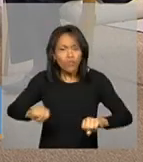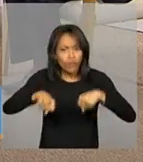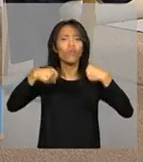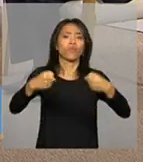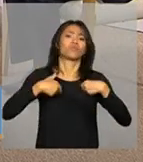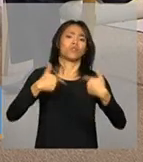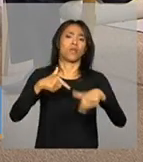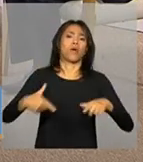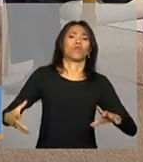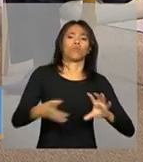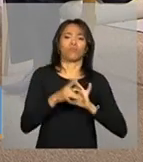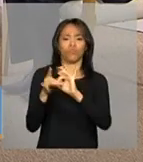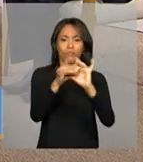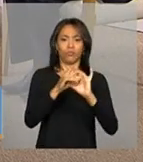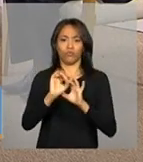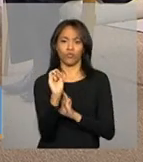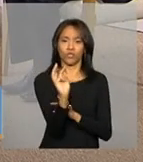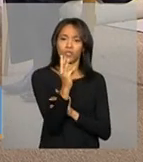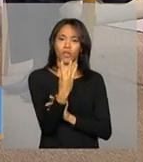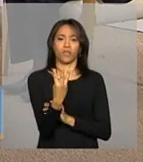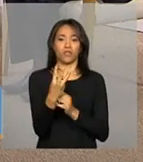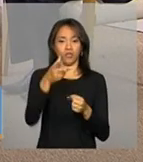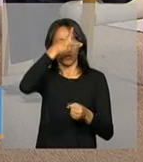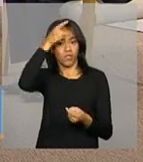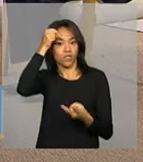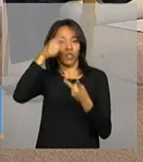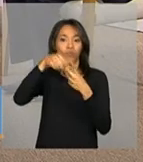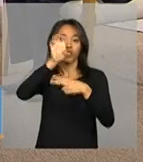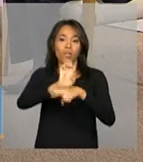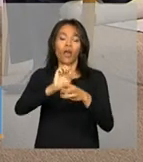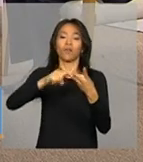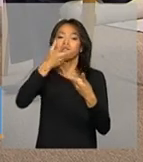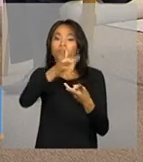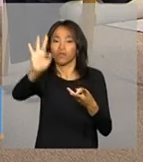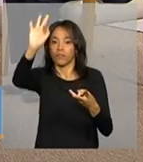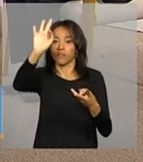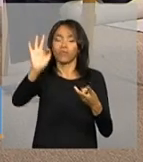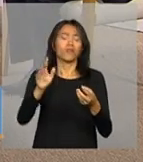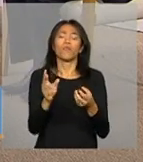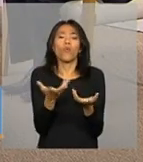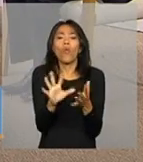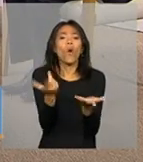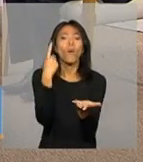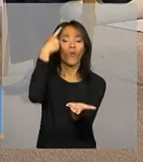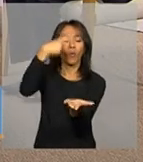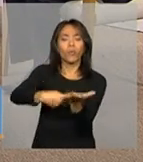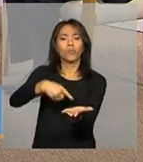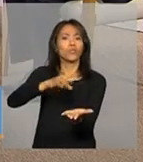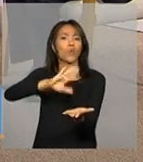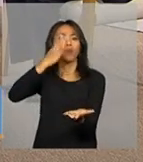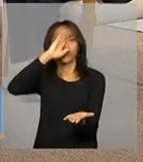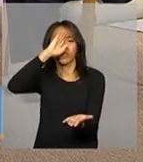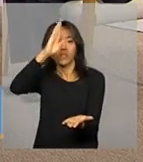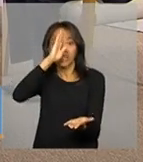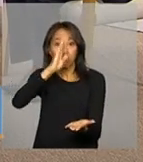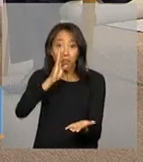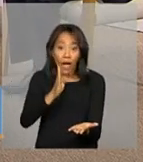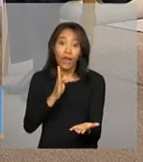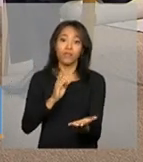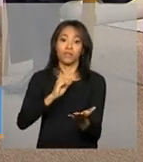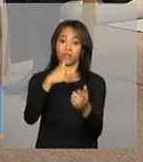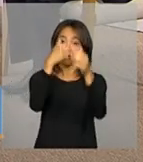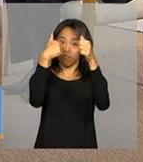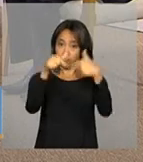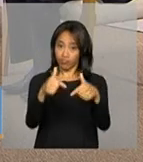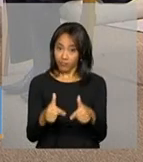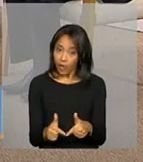por isso que é o pacto eles a tradução do pacto é o quê quais são as prioridades e metas